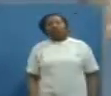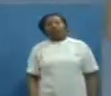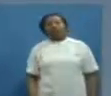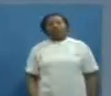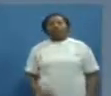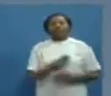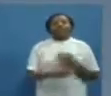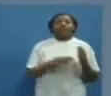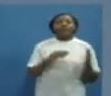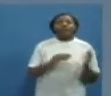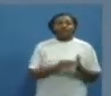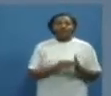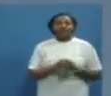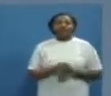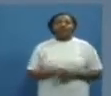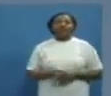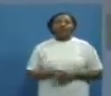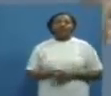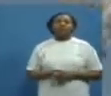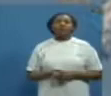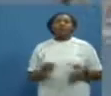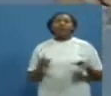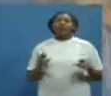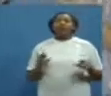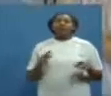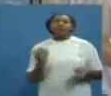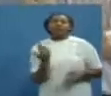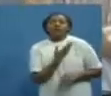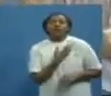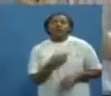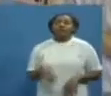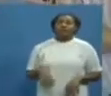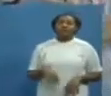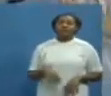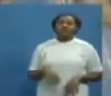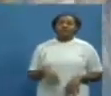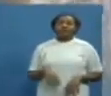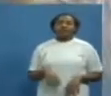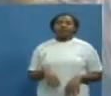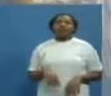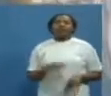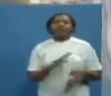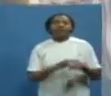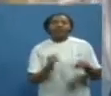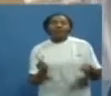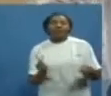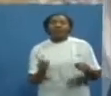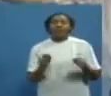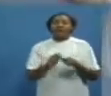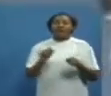o meu irmão minha irmã nós somos chamados a coisas grandes